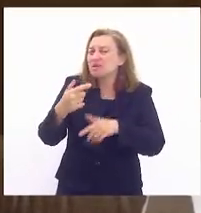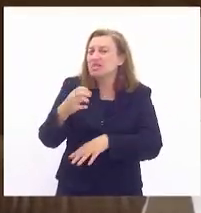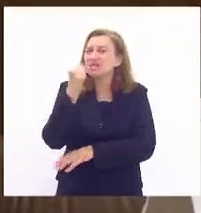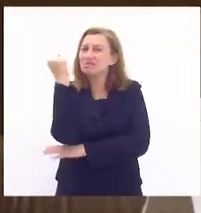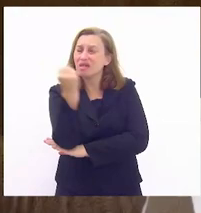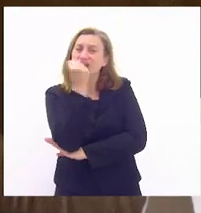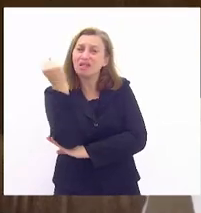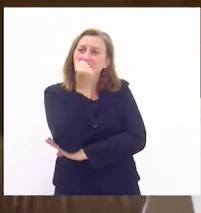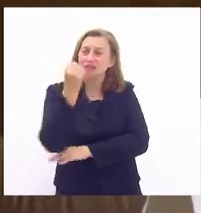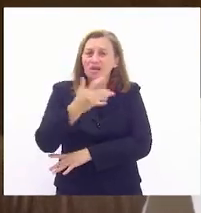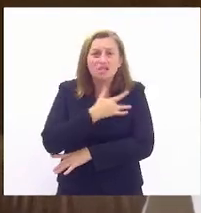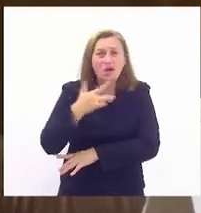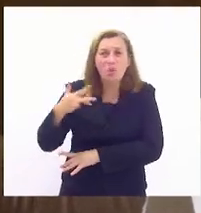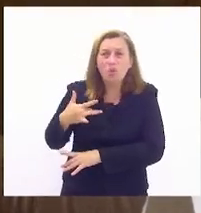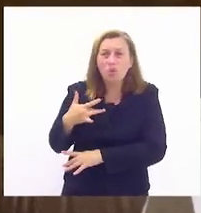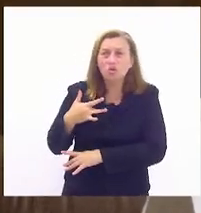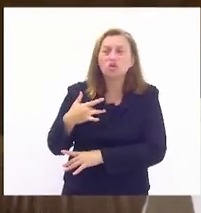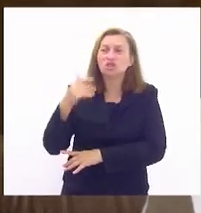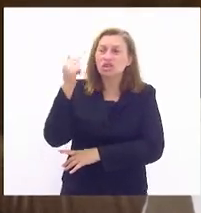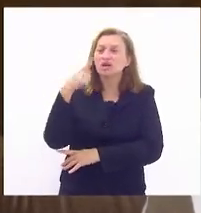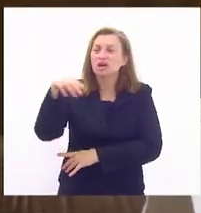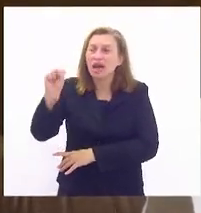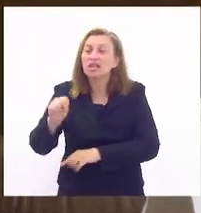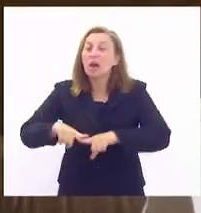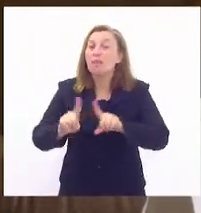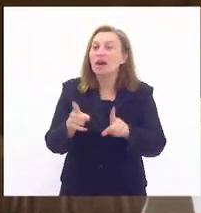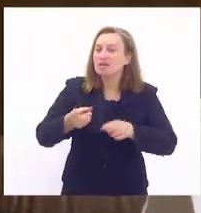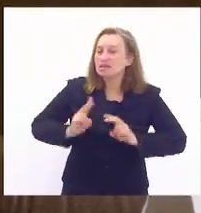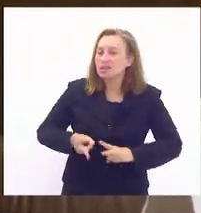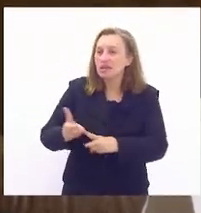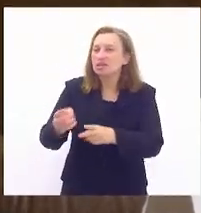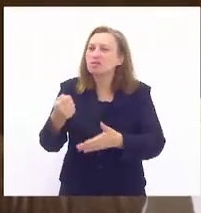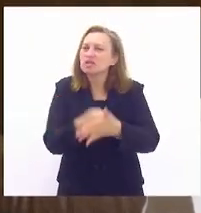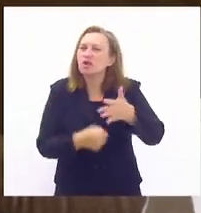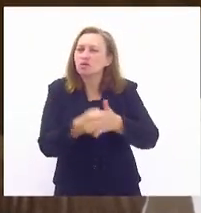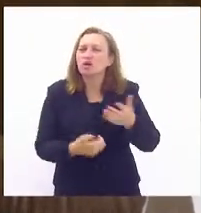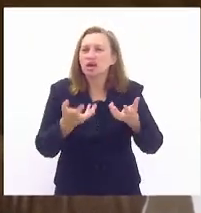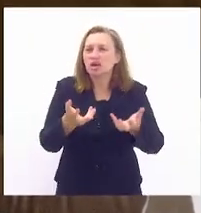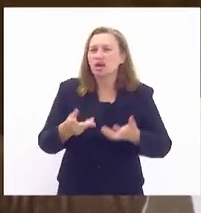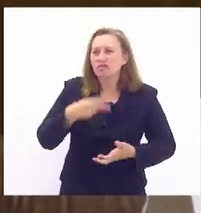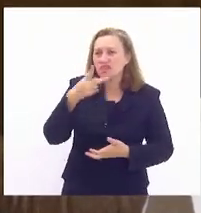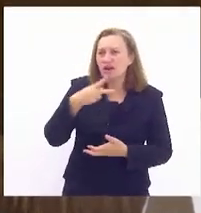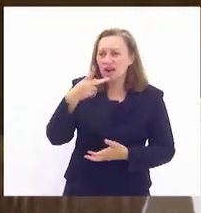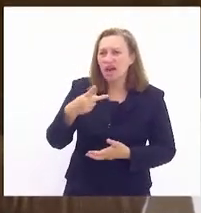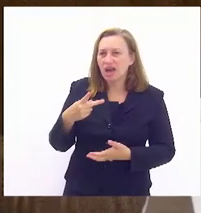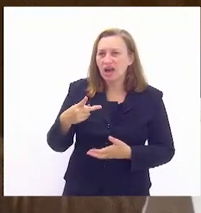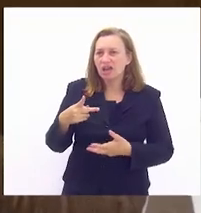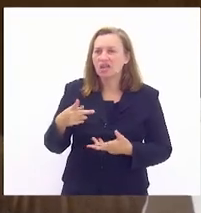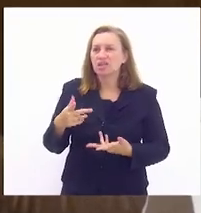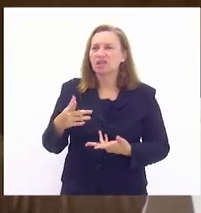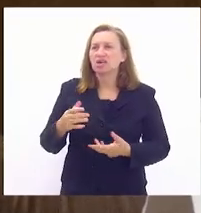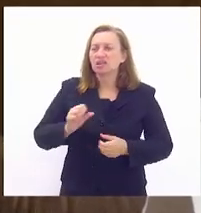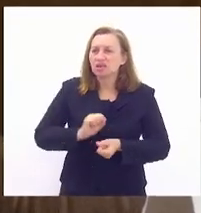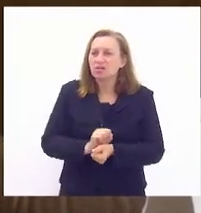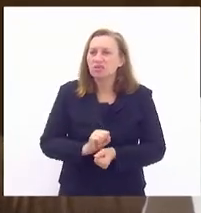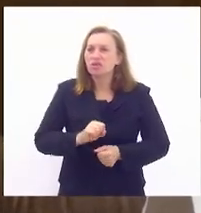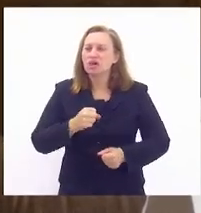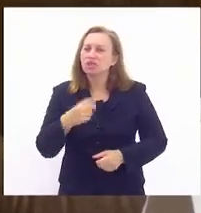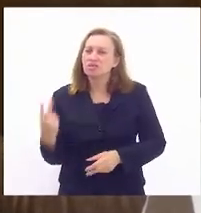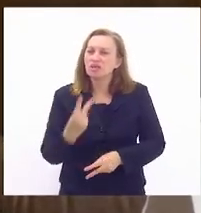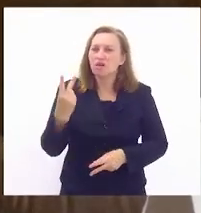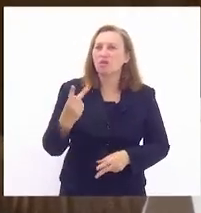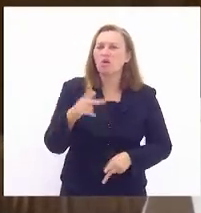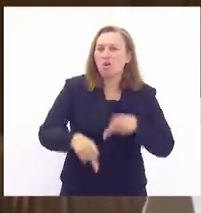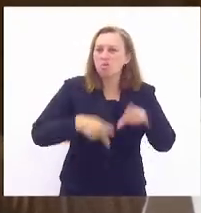saúde, mas seguimos na luta. E eu quero dizer que o mérito, o grande mérito, né, doutor Jair, é da população que não